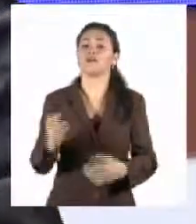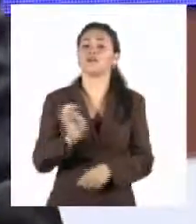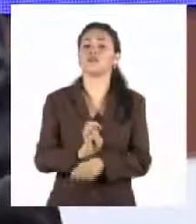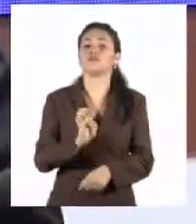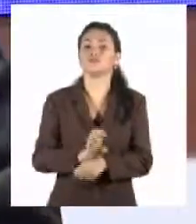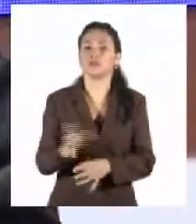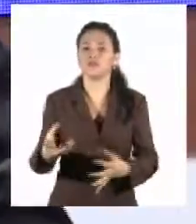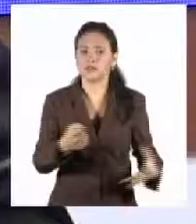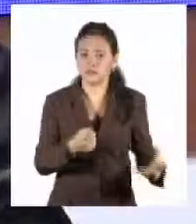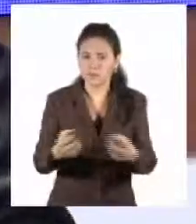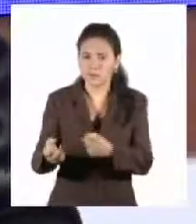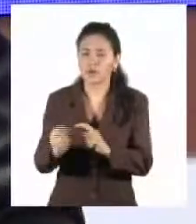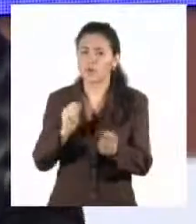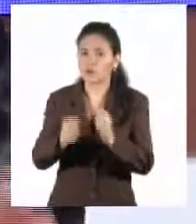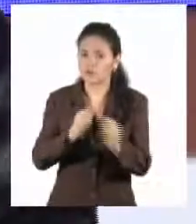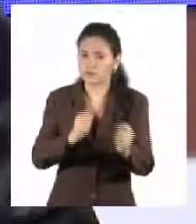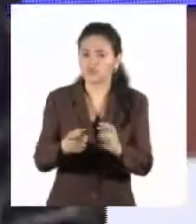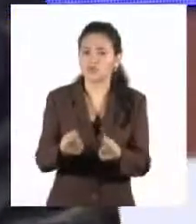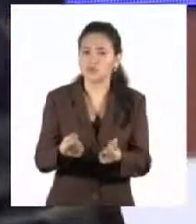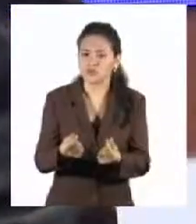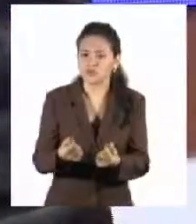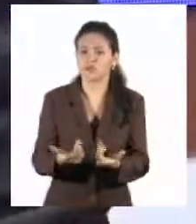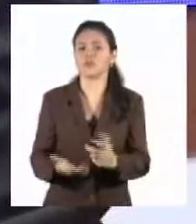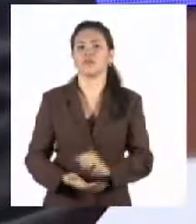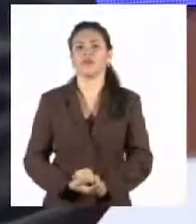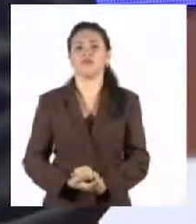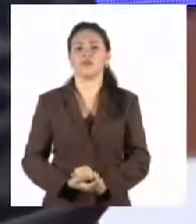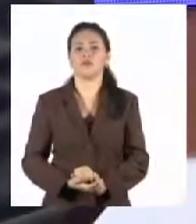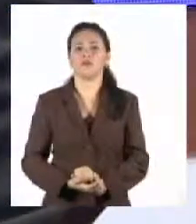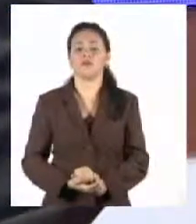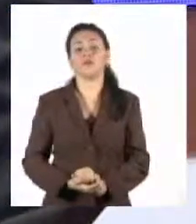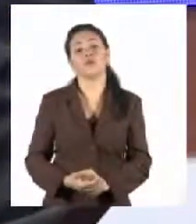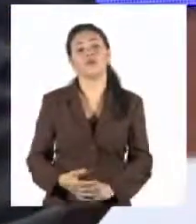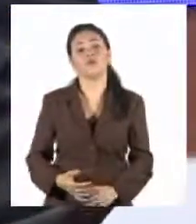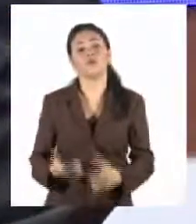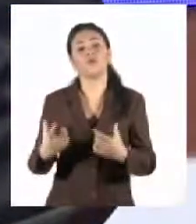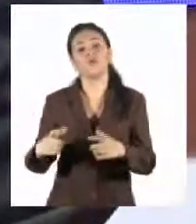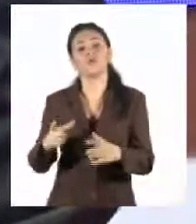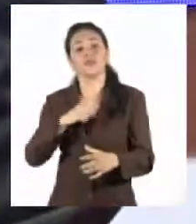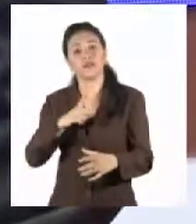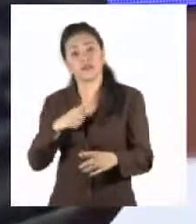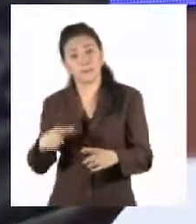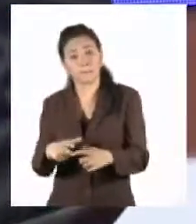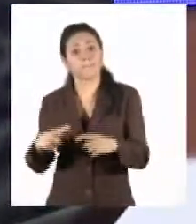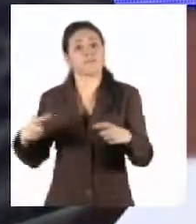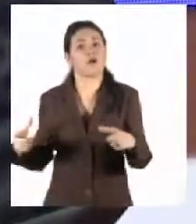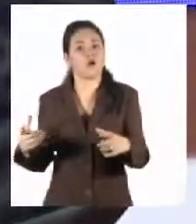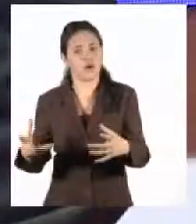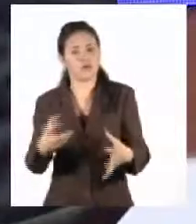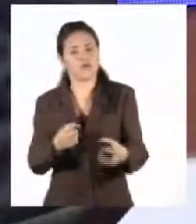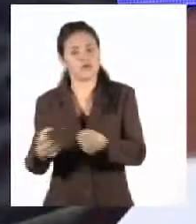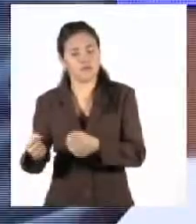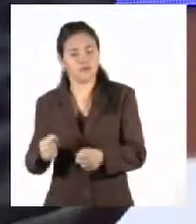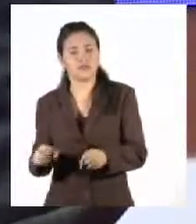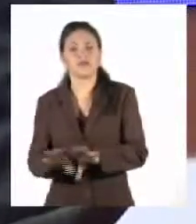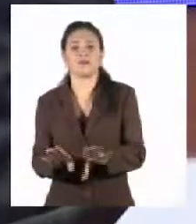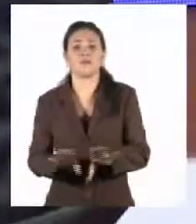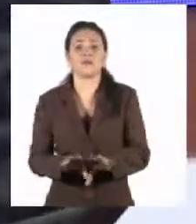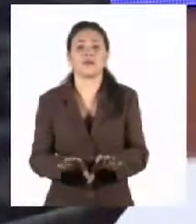arrecadação, aonde houve déficit das arrecadações do Estado.